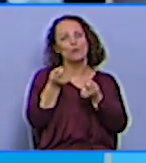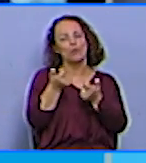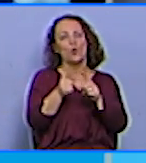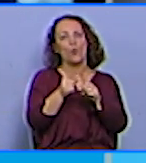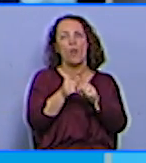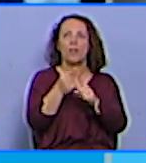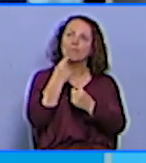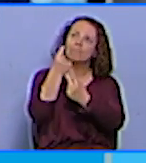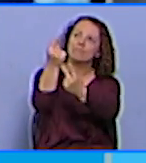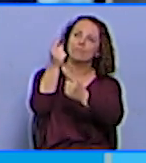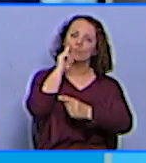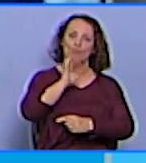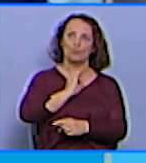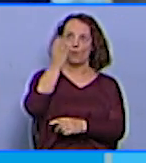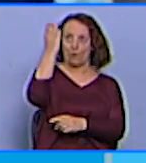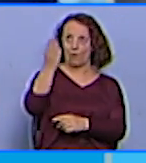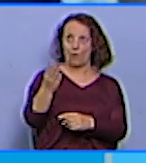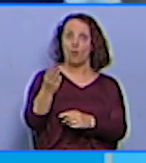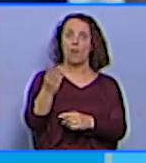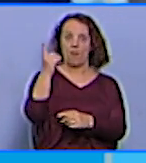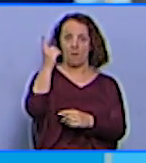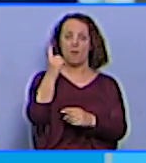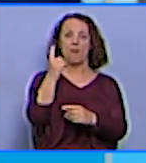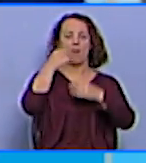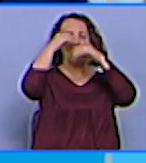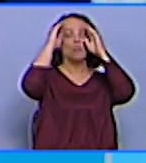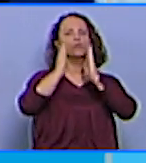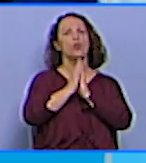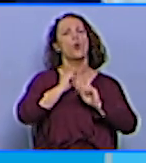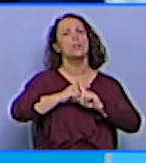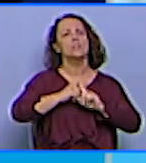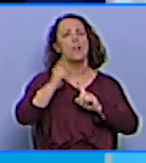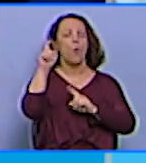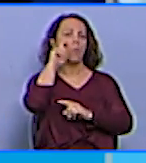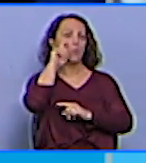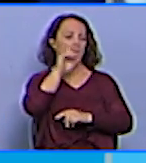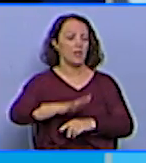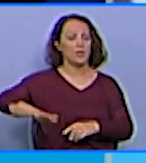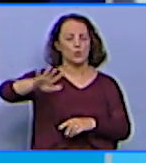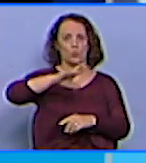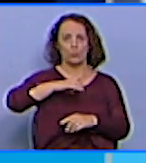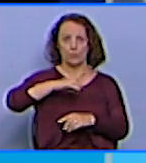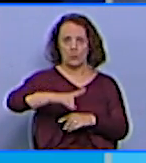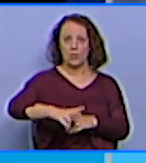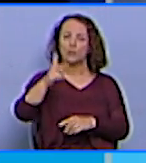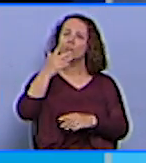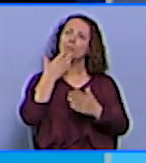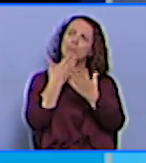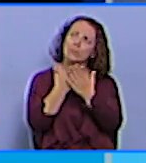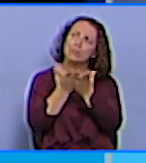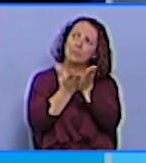Senhora, tu que és a nossa padroeira de Portugal, Senhora da Conceição, continua a proteger e a tomar conta do nosso